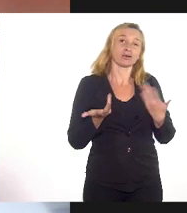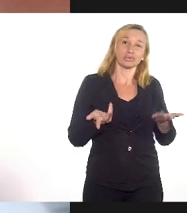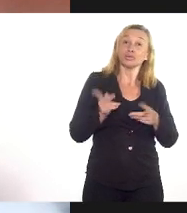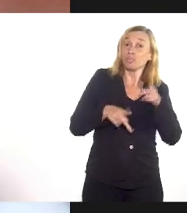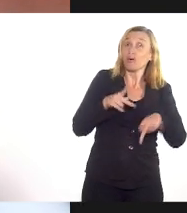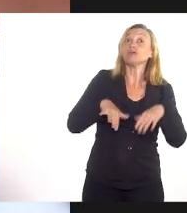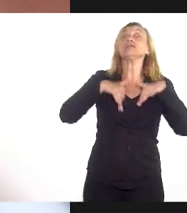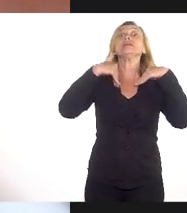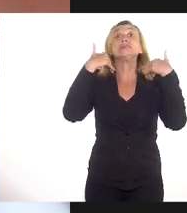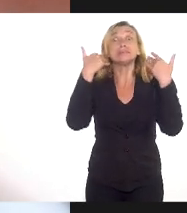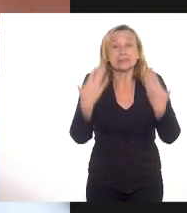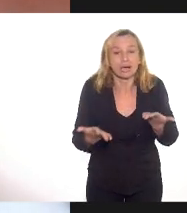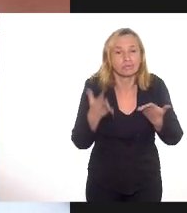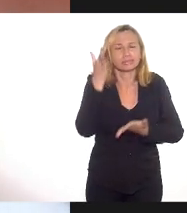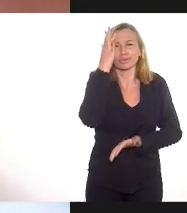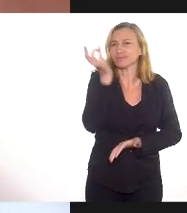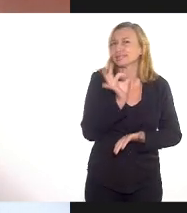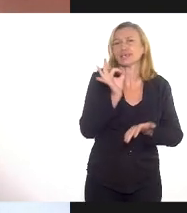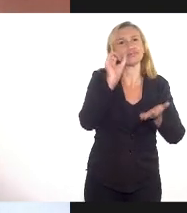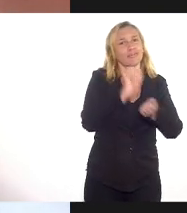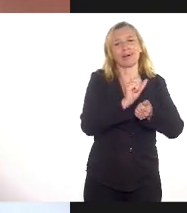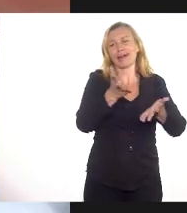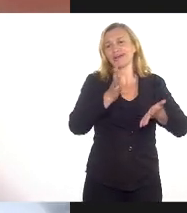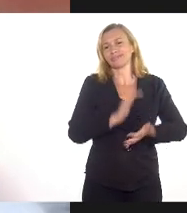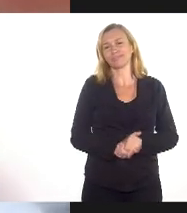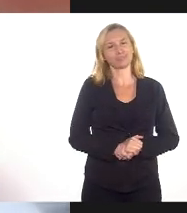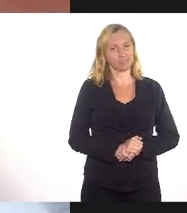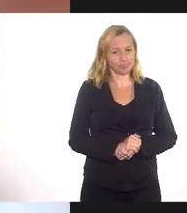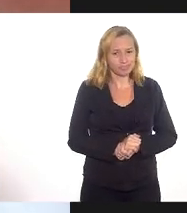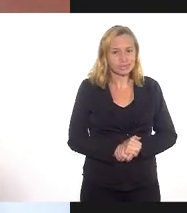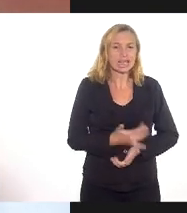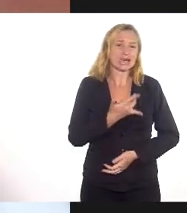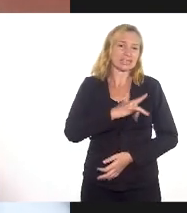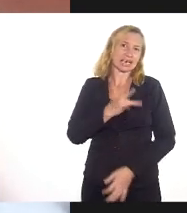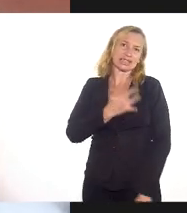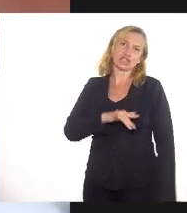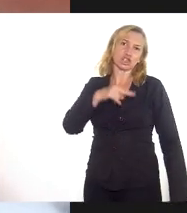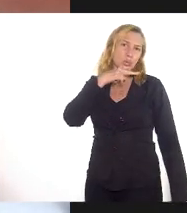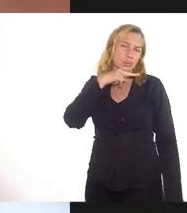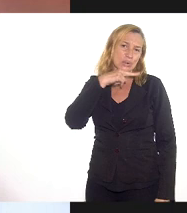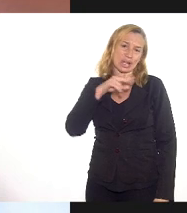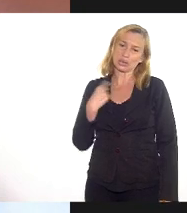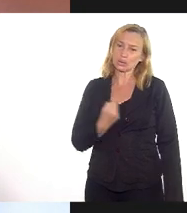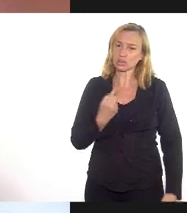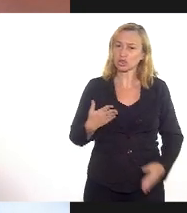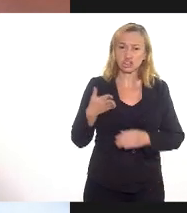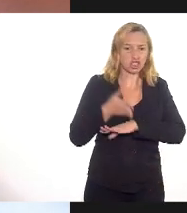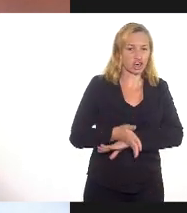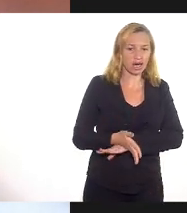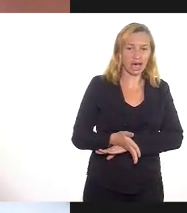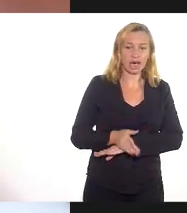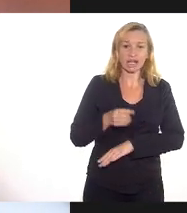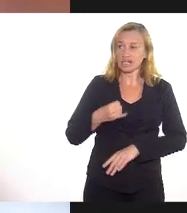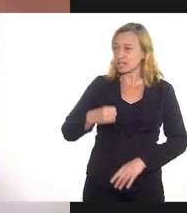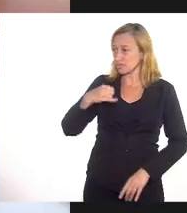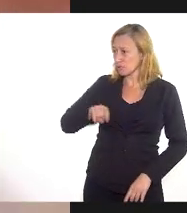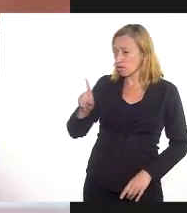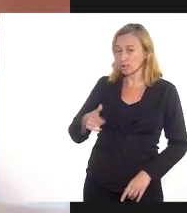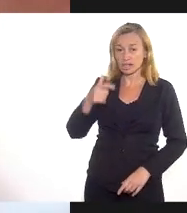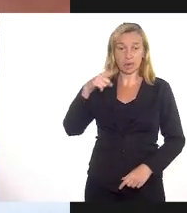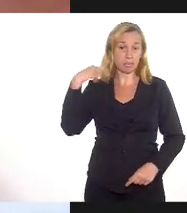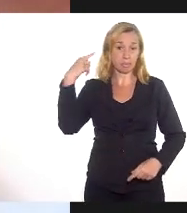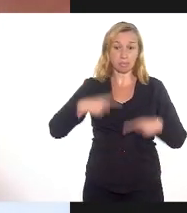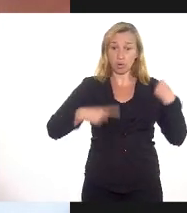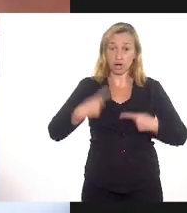Então, eu não sei onde vai parar. Tadinho dos nossos netos, quando chegarem aqui, alguns deles vão ser parlamentares,